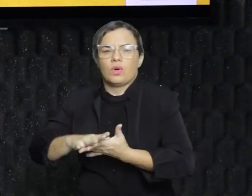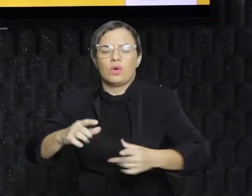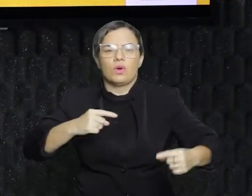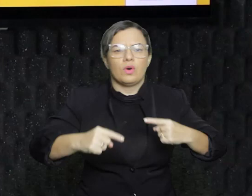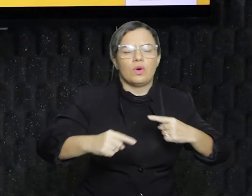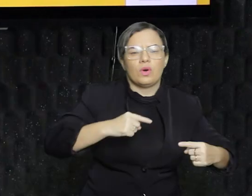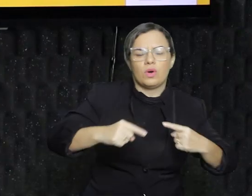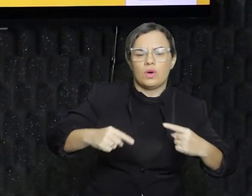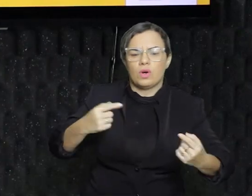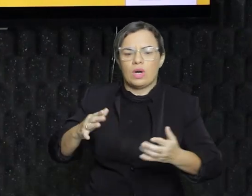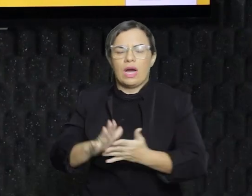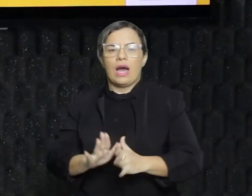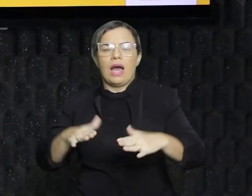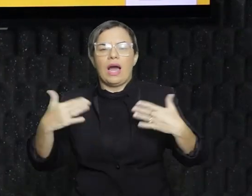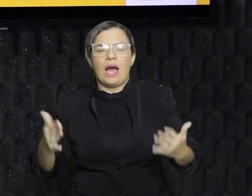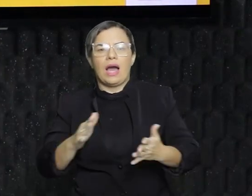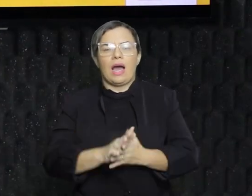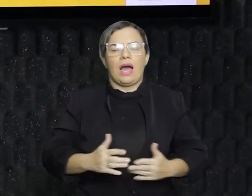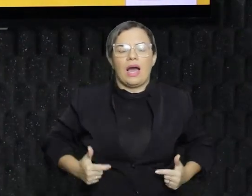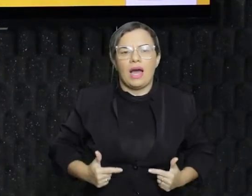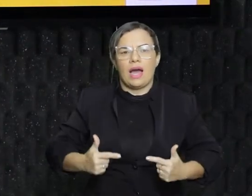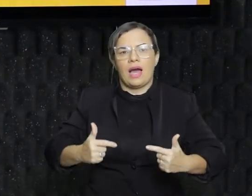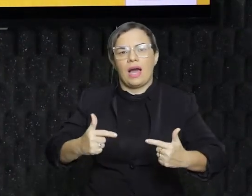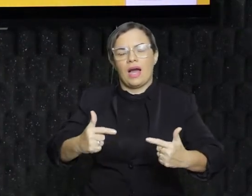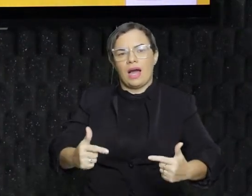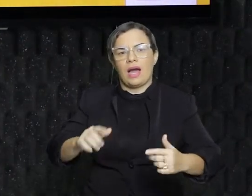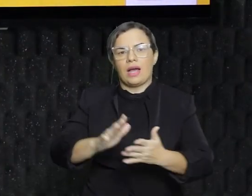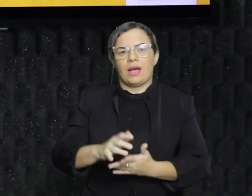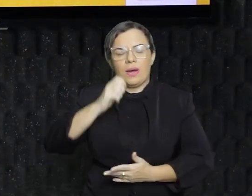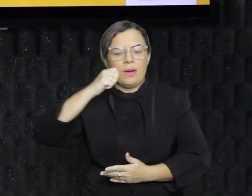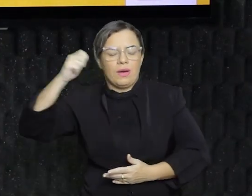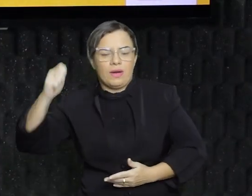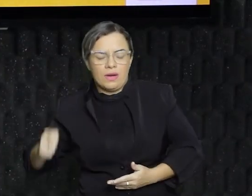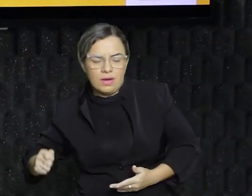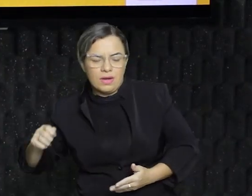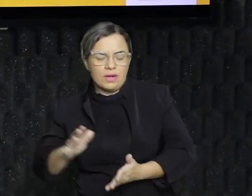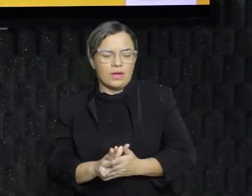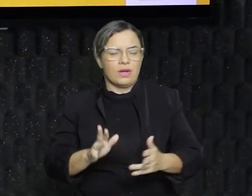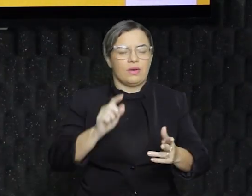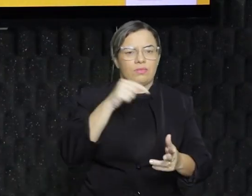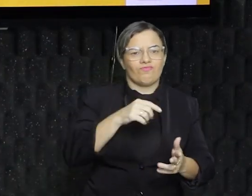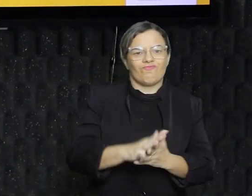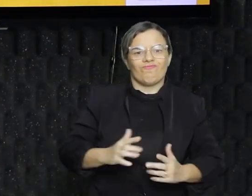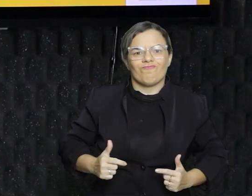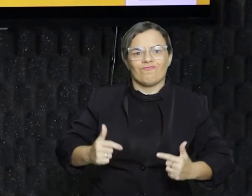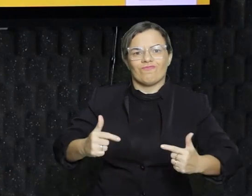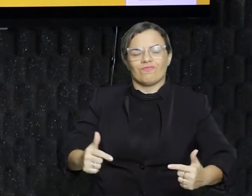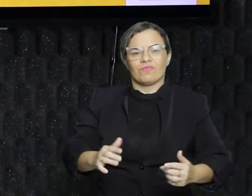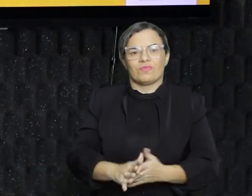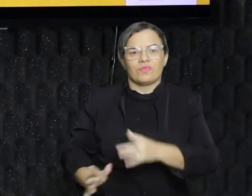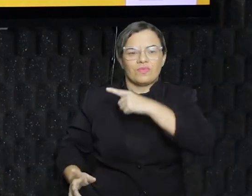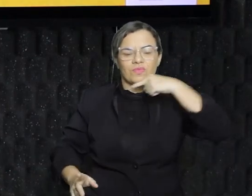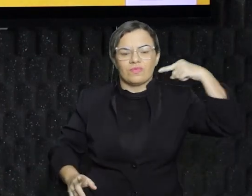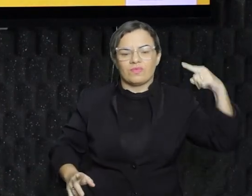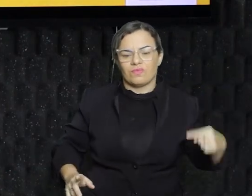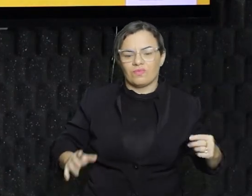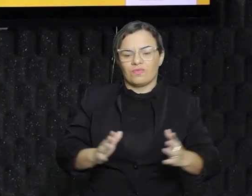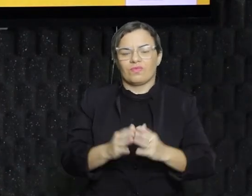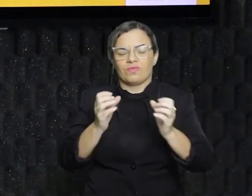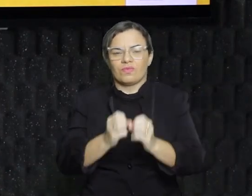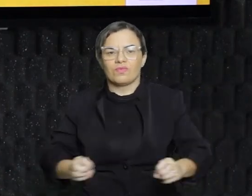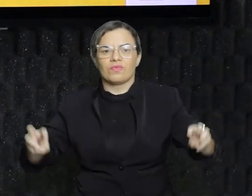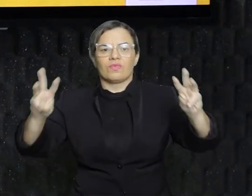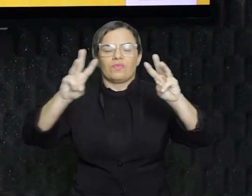da Ucrânia, por exemplo, envolvendo Rússia e Ucrânia. Você percebe vários países se manifestando e a ONU, por exemplo, tentando estabelecer um